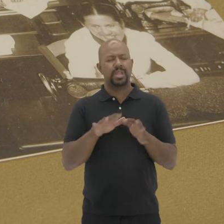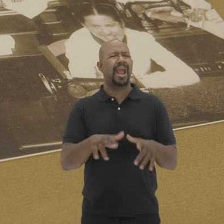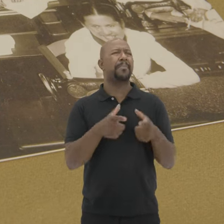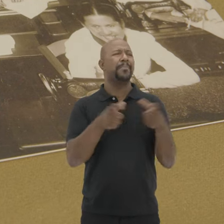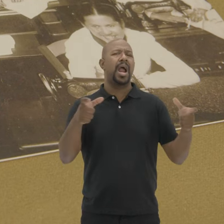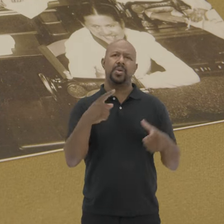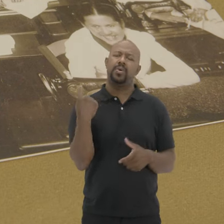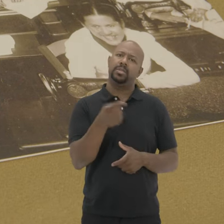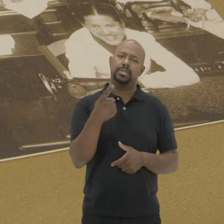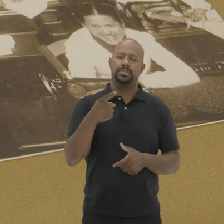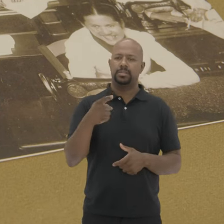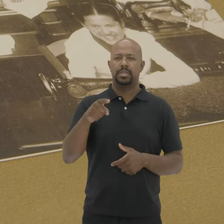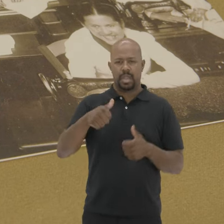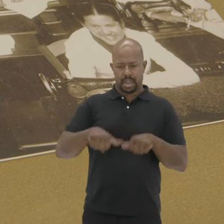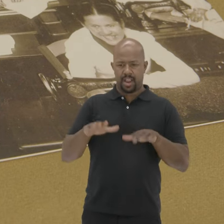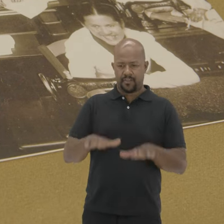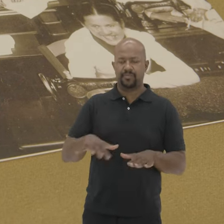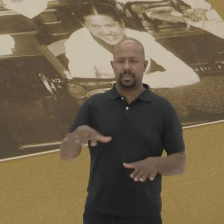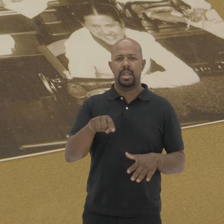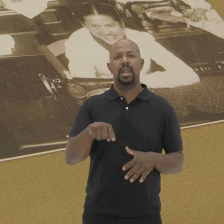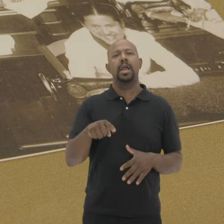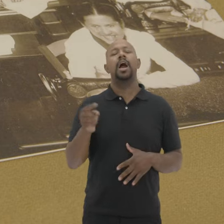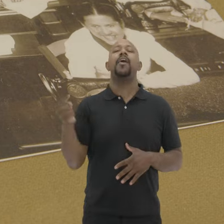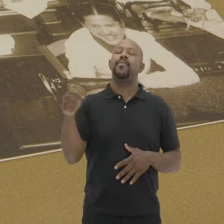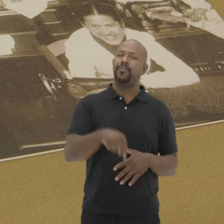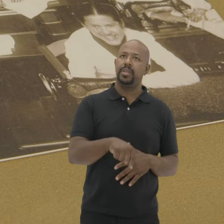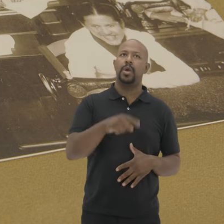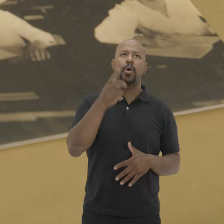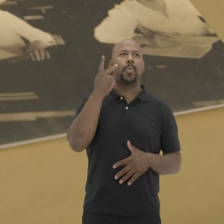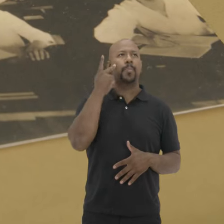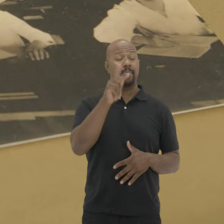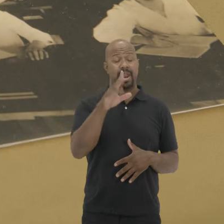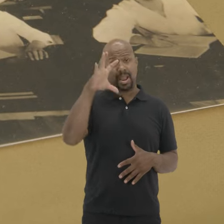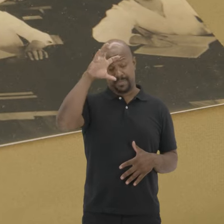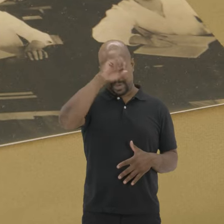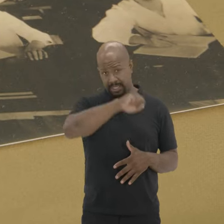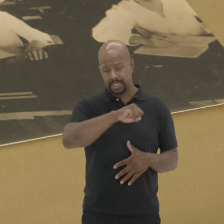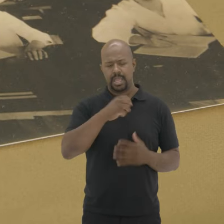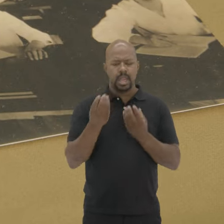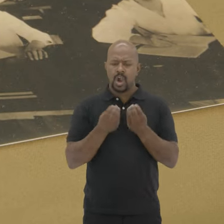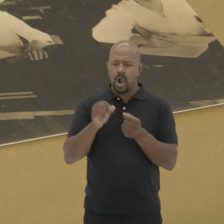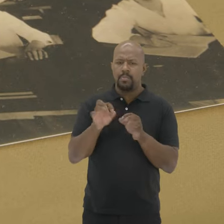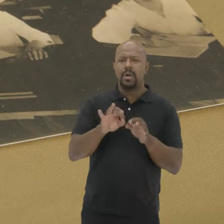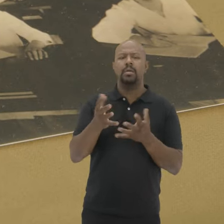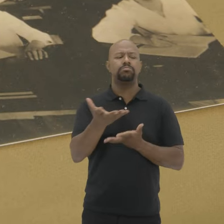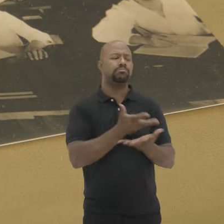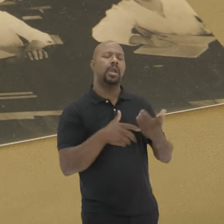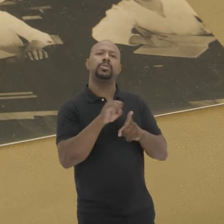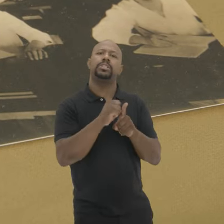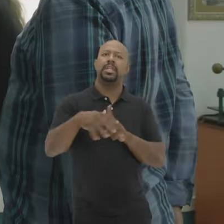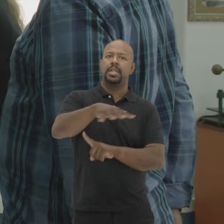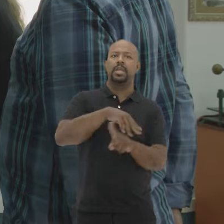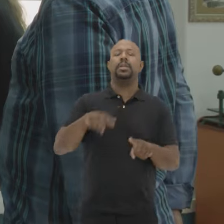A maioria das internas, elas vinham para aprender a lidar com a